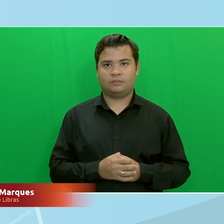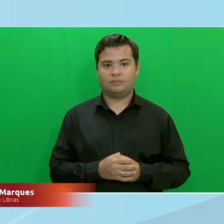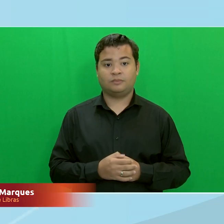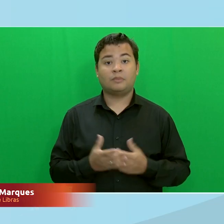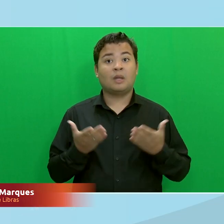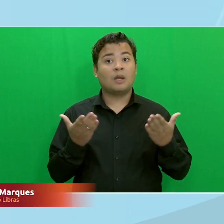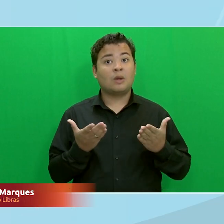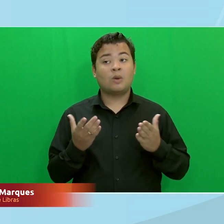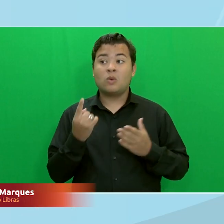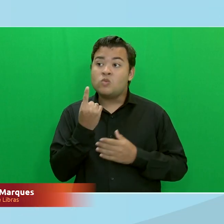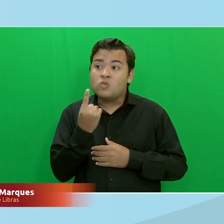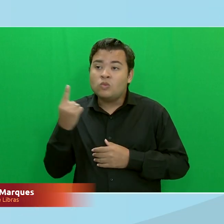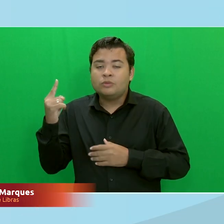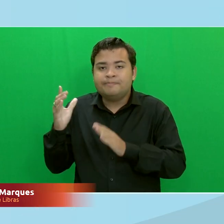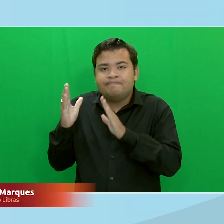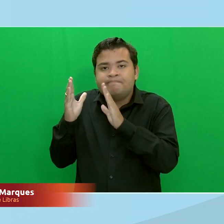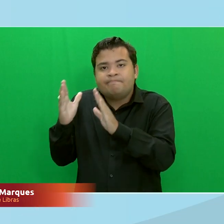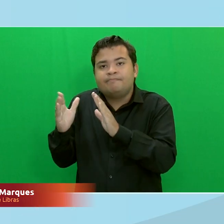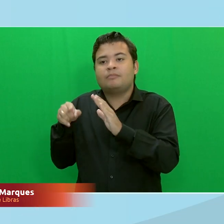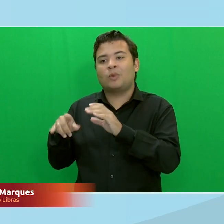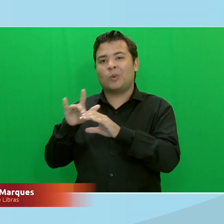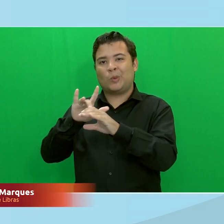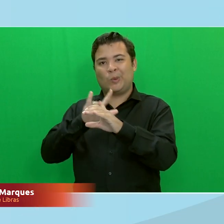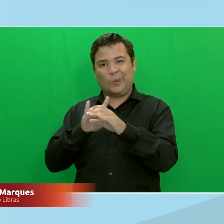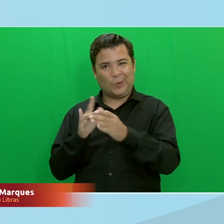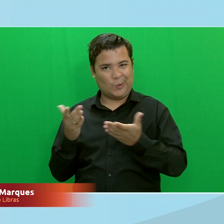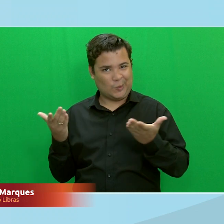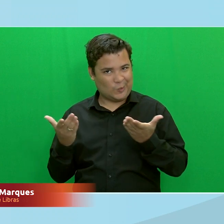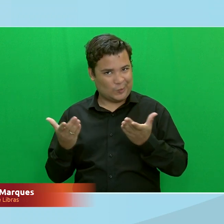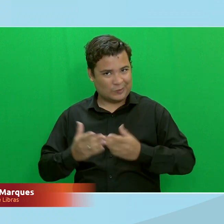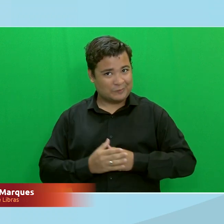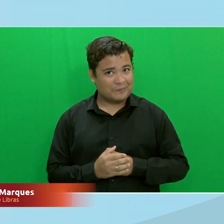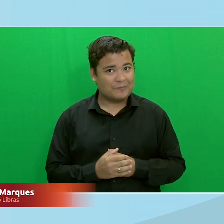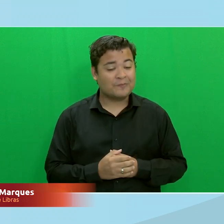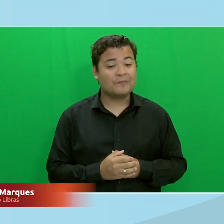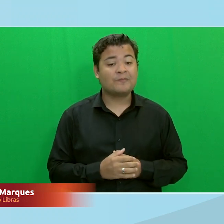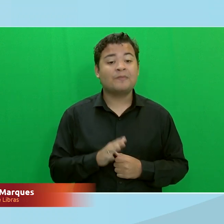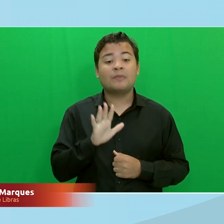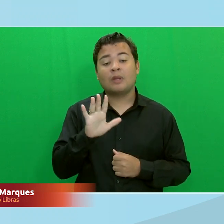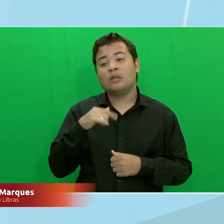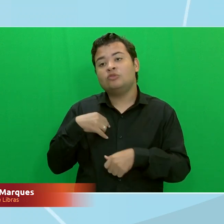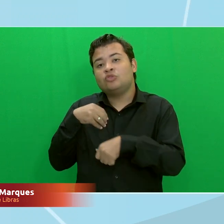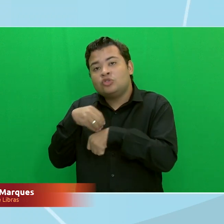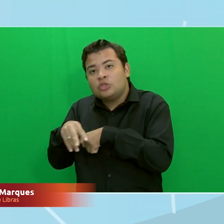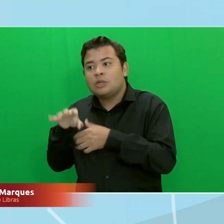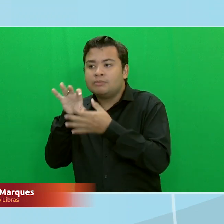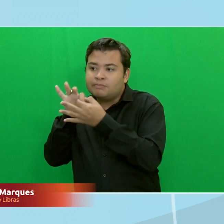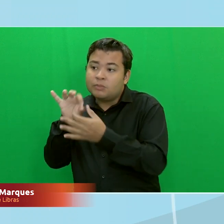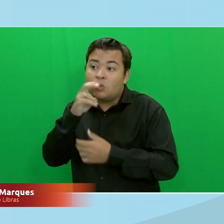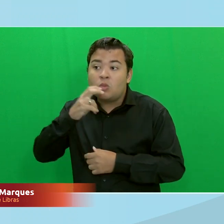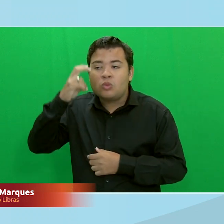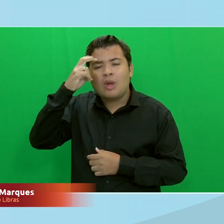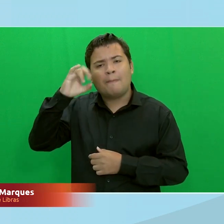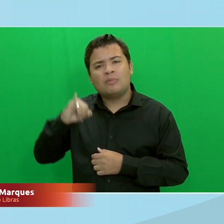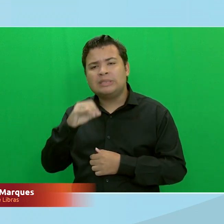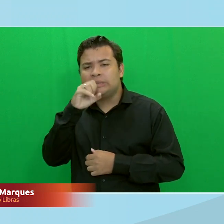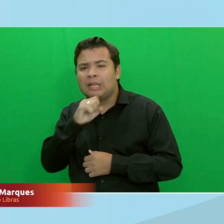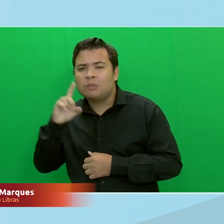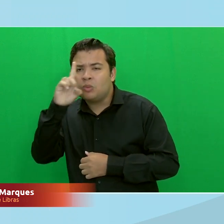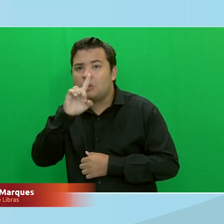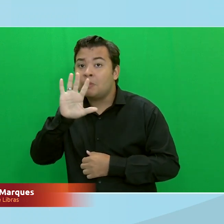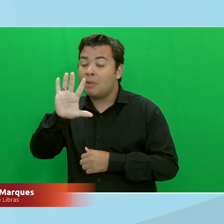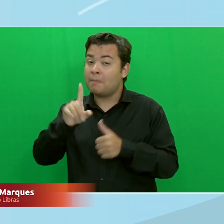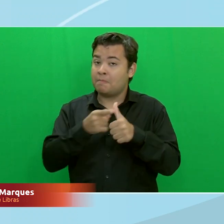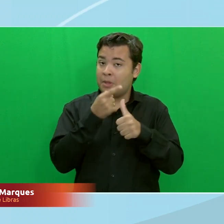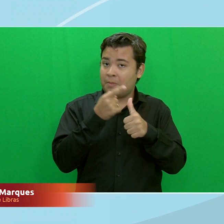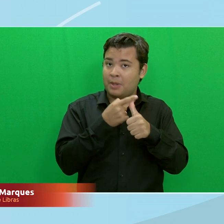Esse é o último bloco do Conexões de hoje. E antes de te dar algumas dicas culturais para o final de semana, eu tenho um convite